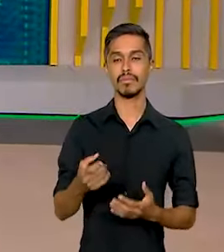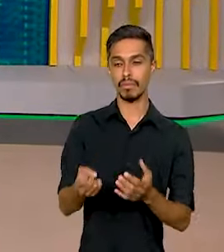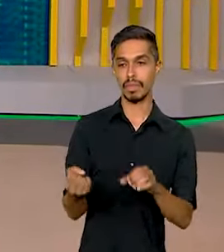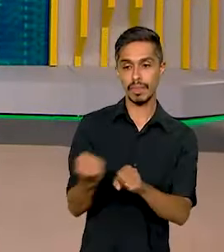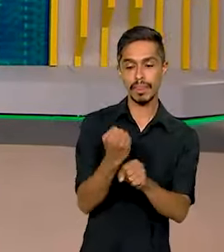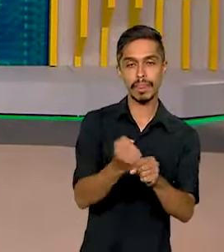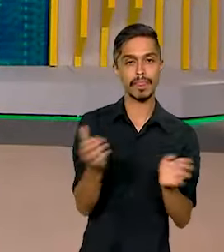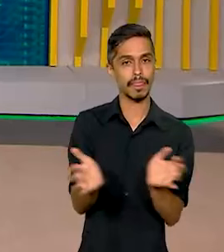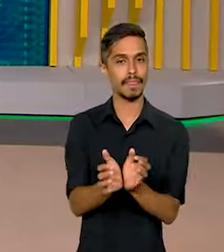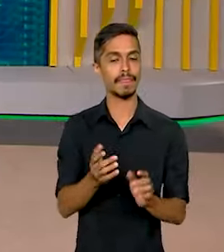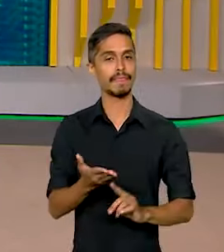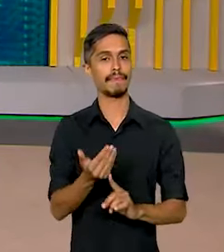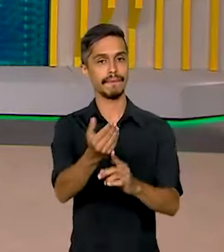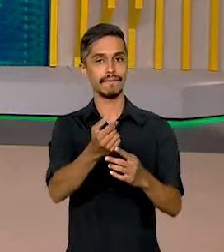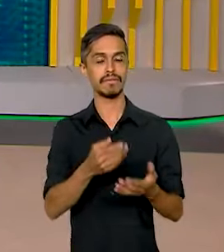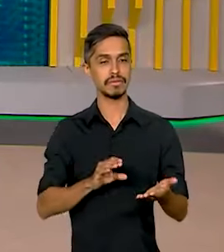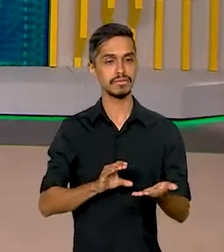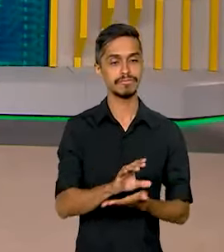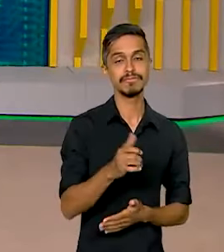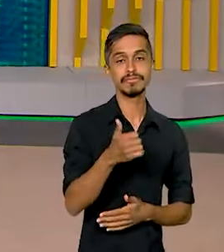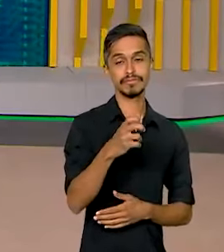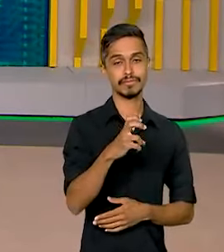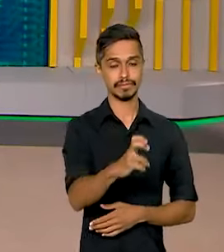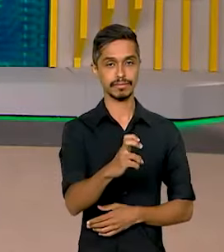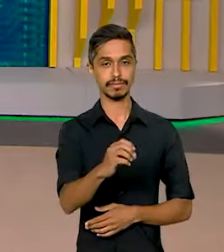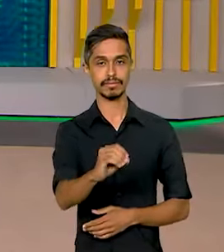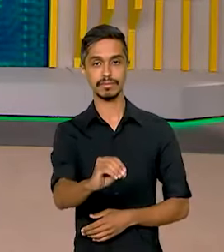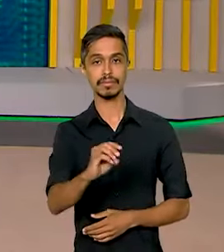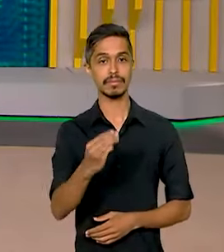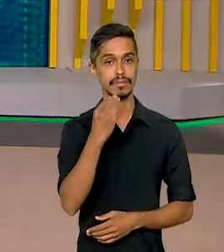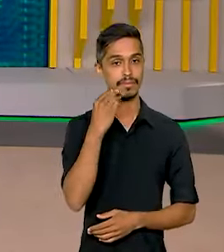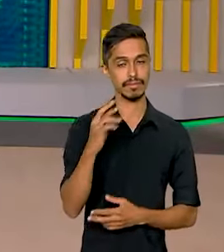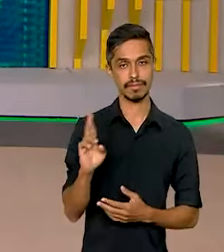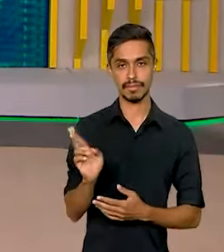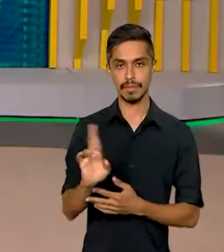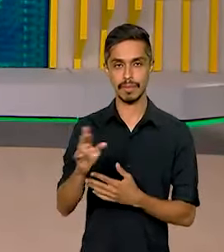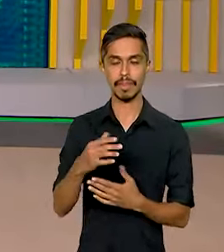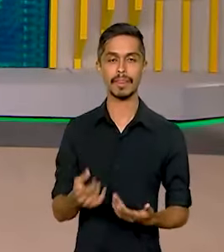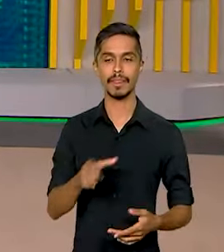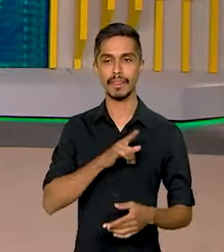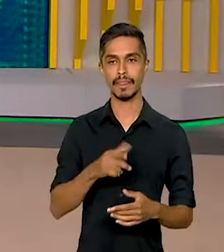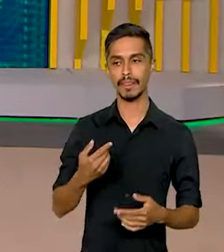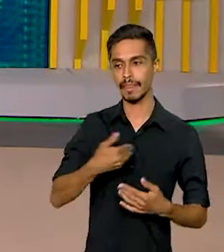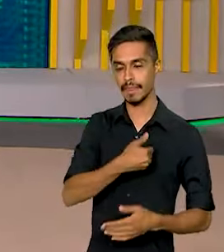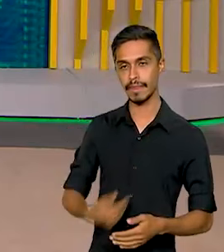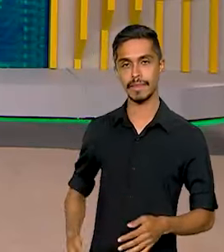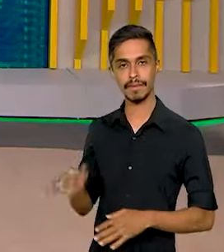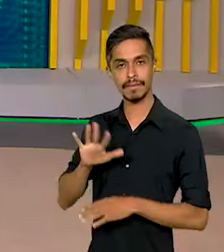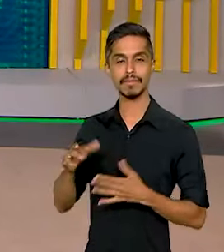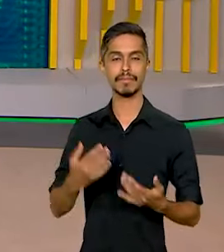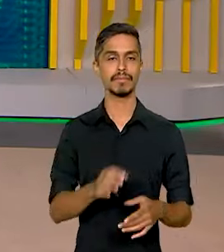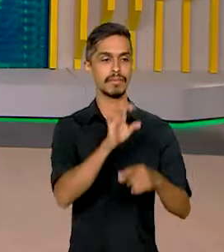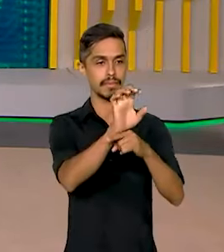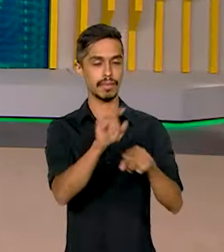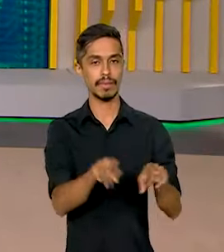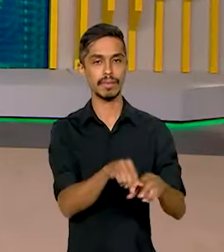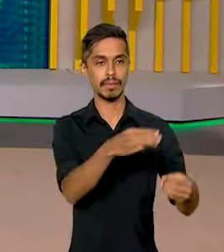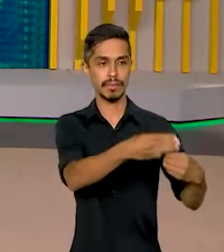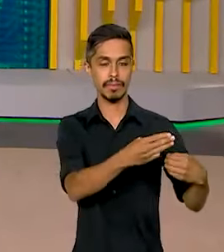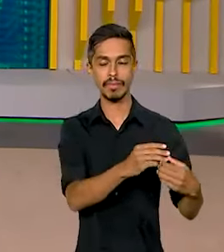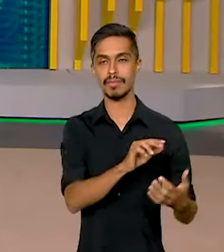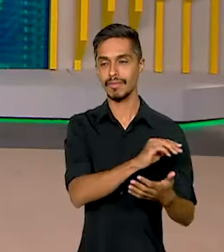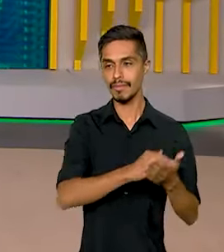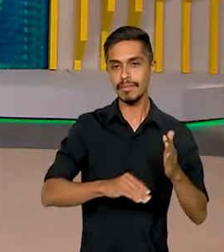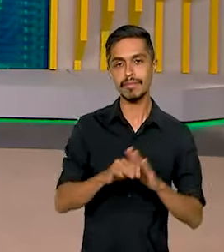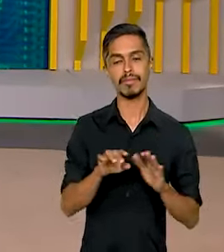de 650 milhões de reais e conta com a parceria entre o governo federal, estado e município, além de